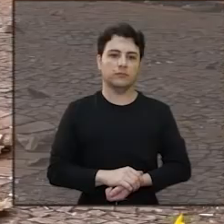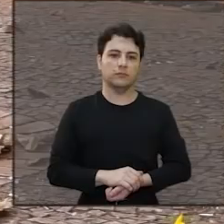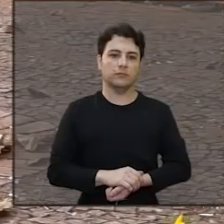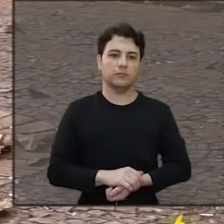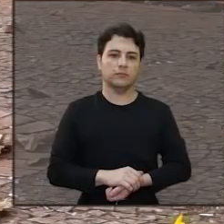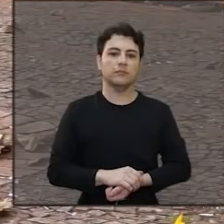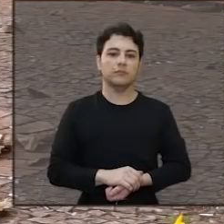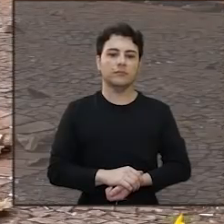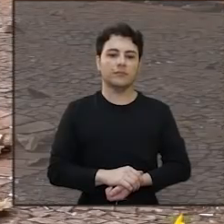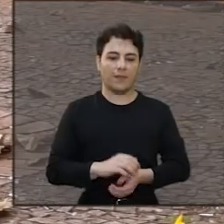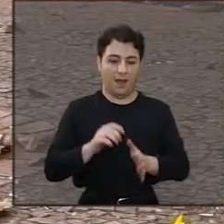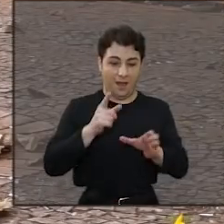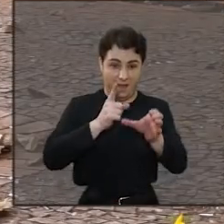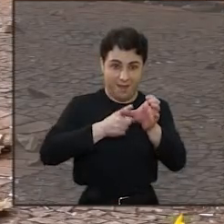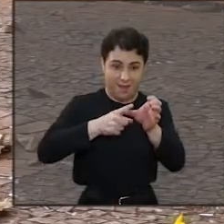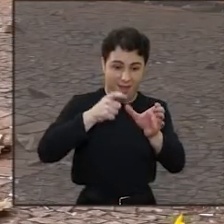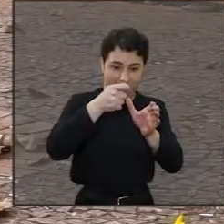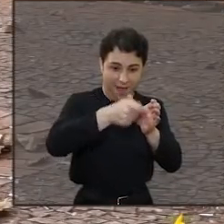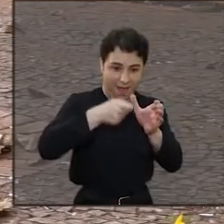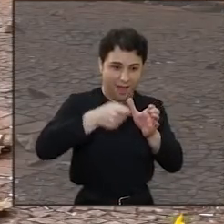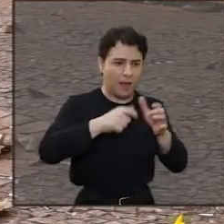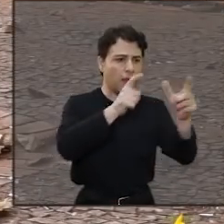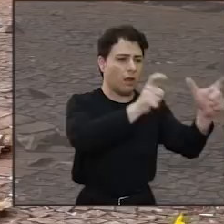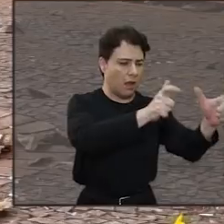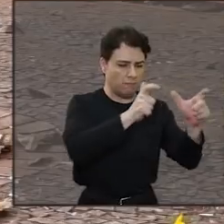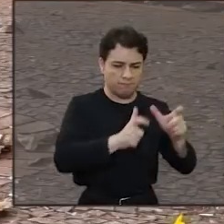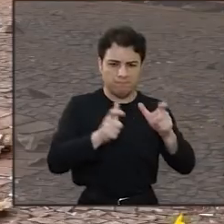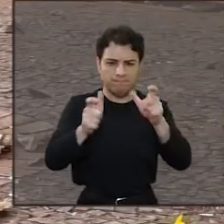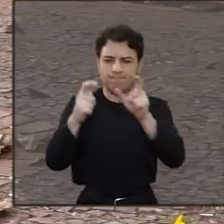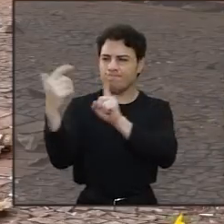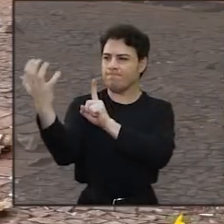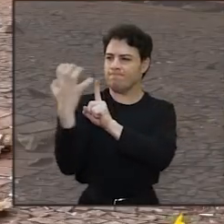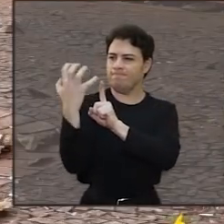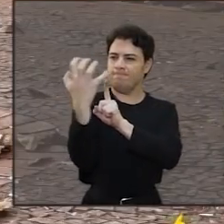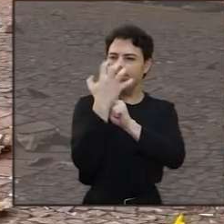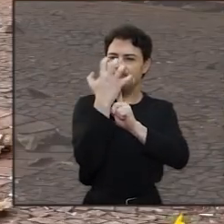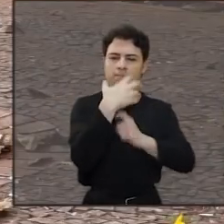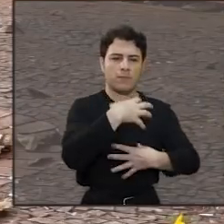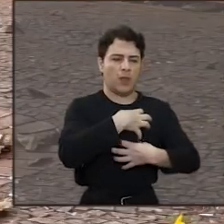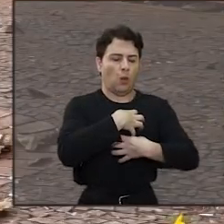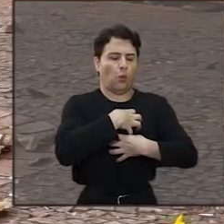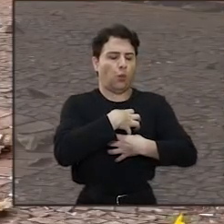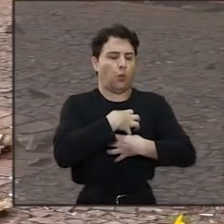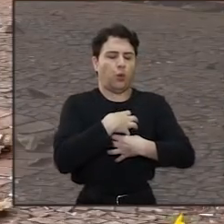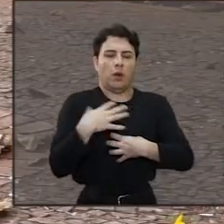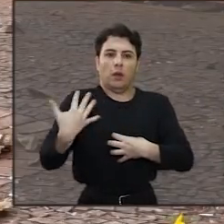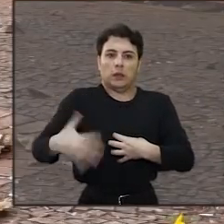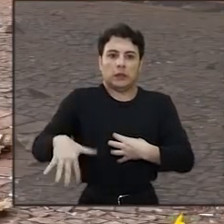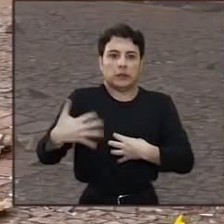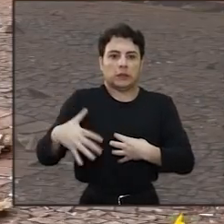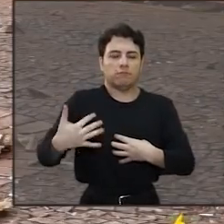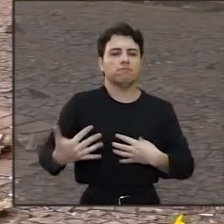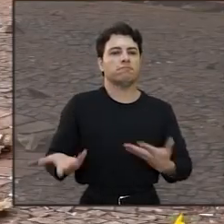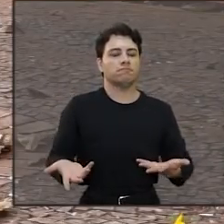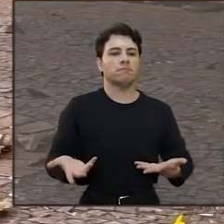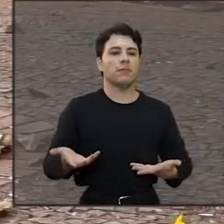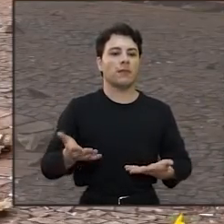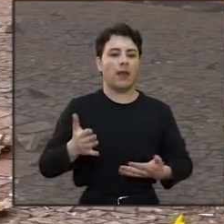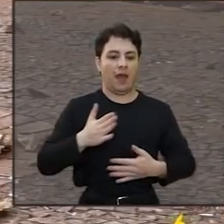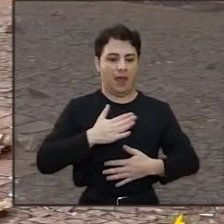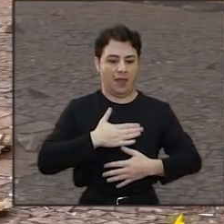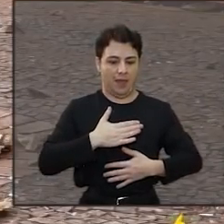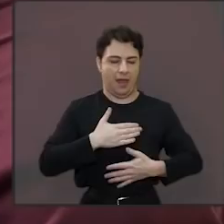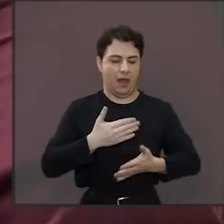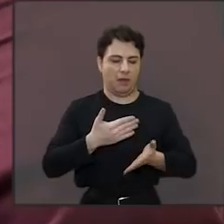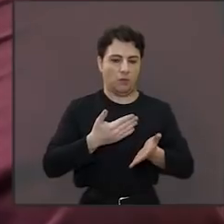Em relação à questão do como os lugares aqui me influenciam, o valor dos lugares aqui da cidade,